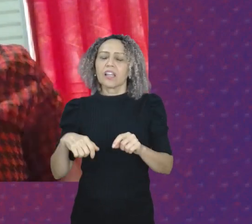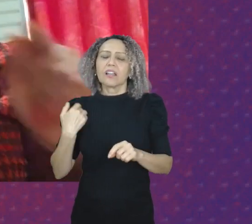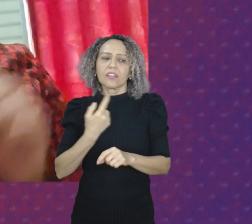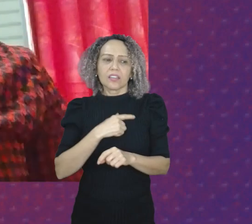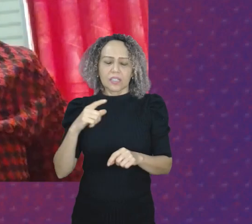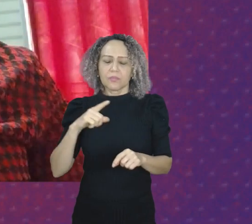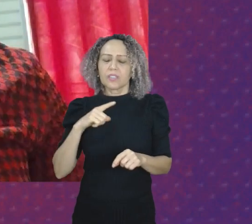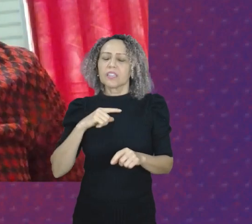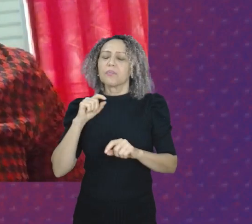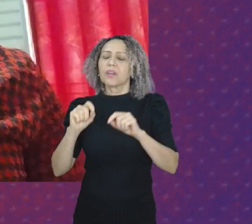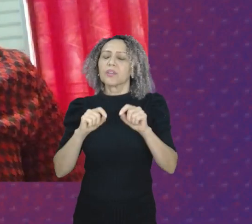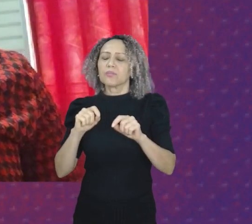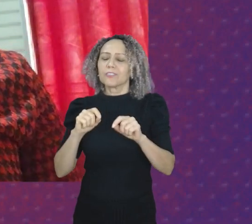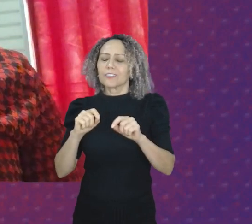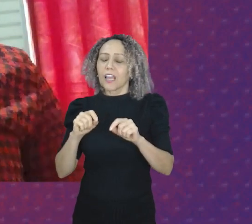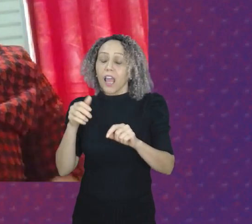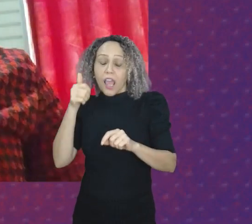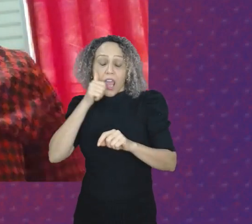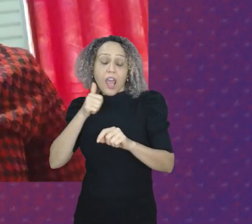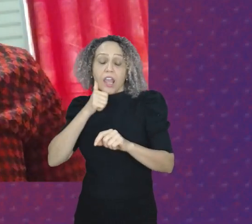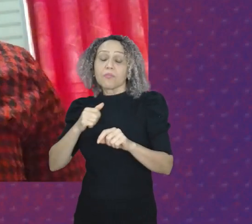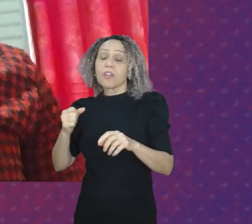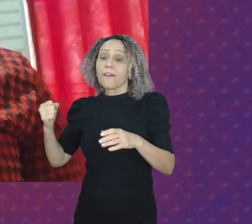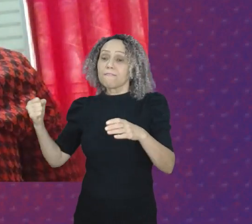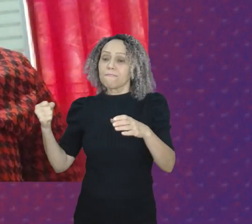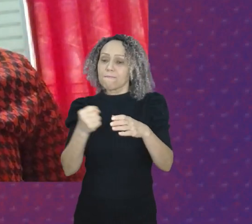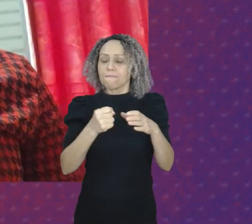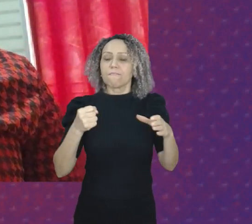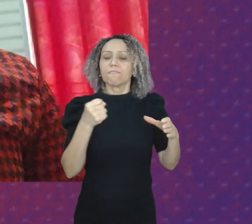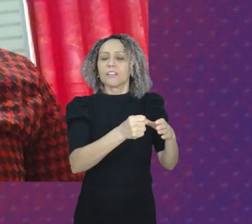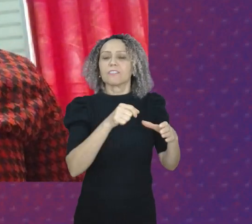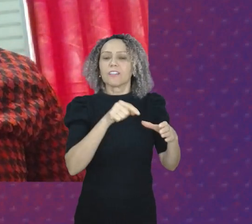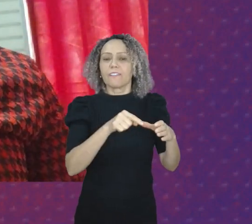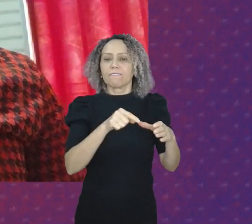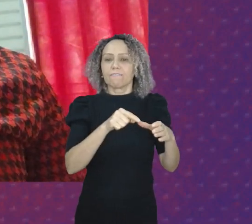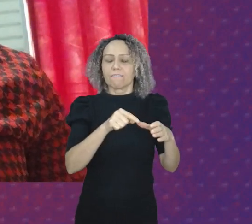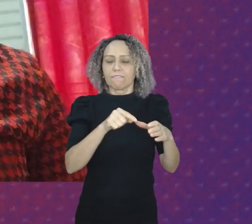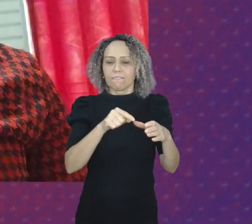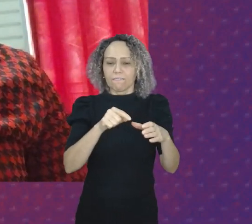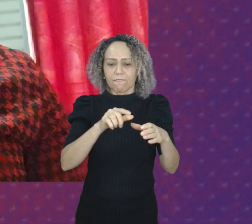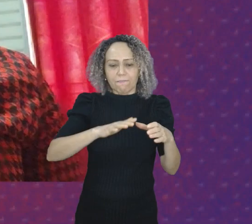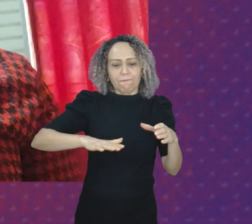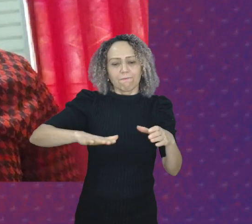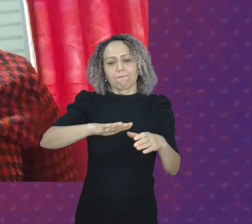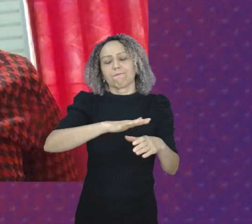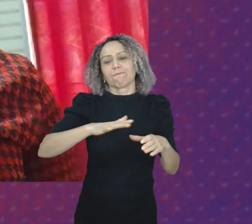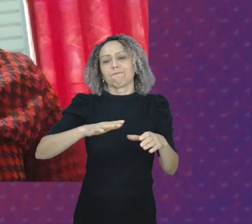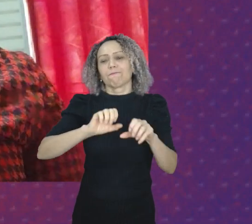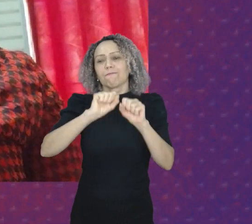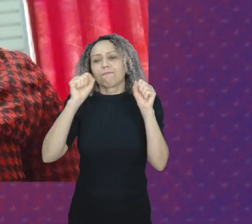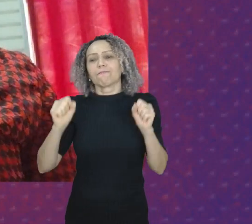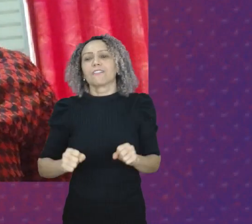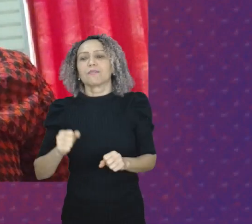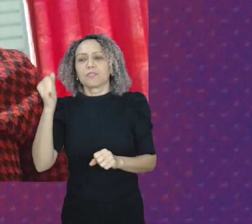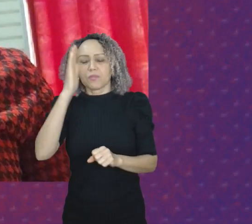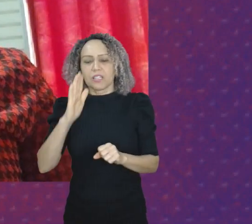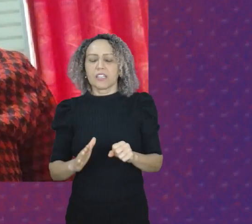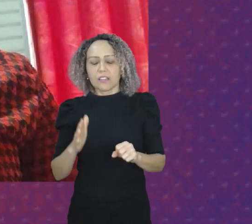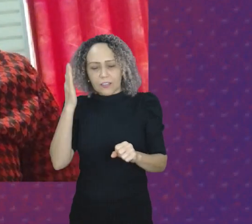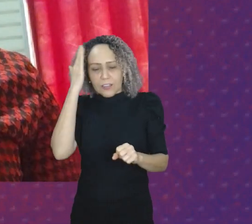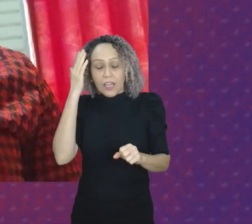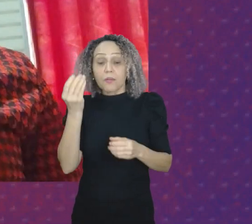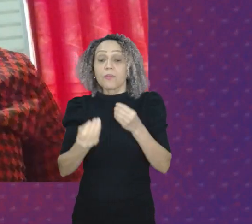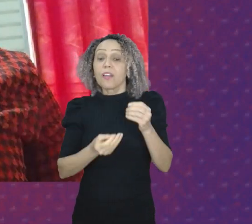também a inserção dessas mulheres dentro do sistema brasileiro, porque a gente sabe que é só dessa forma que a gente